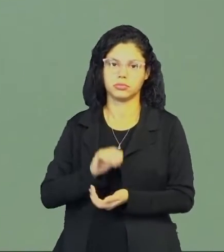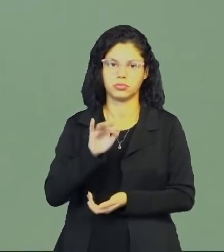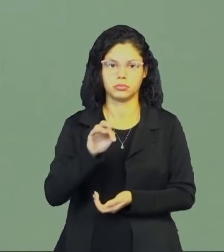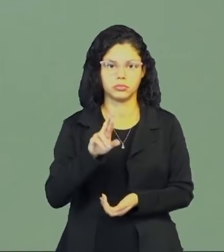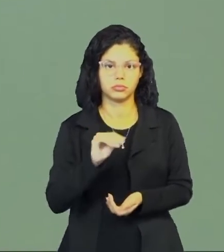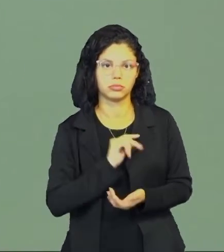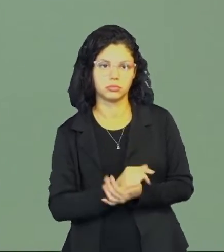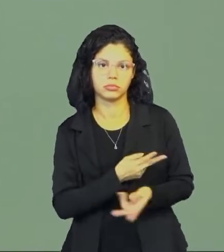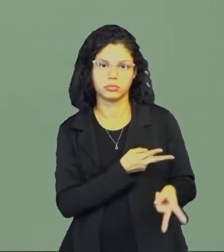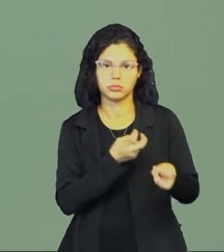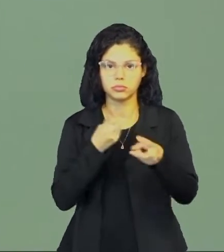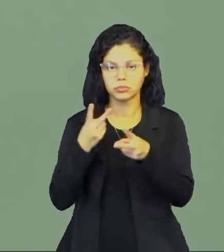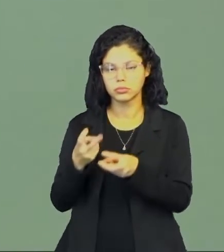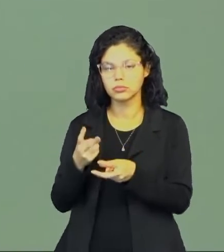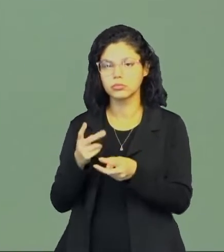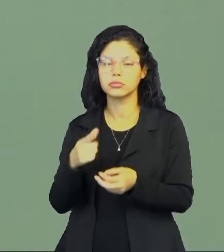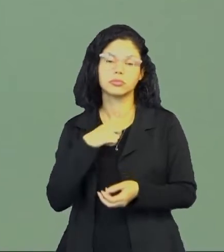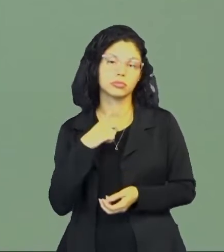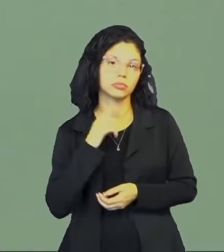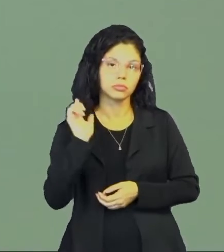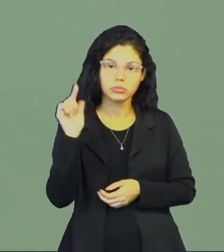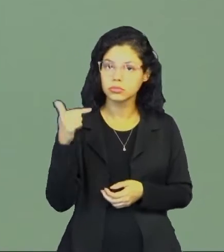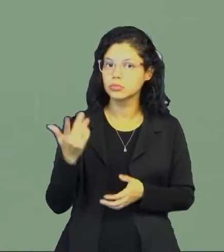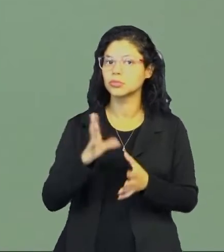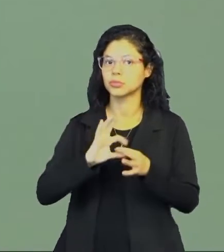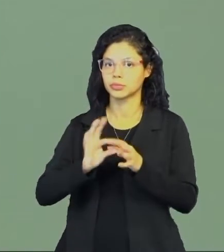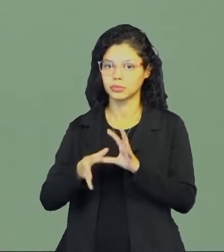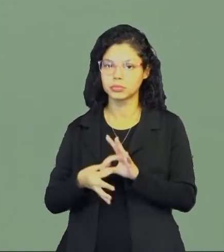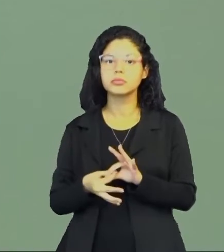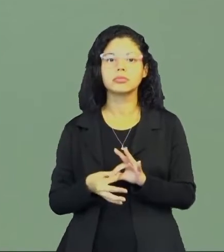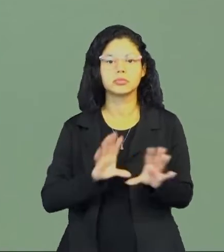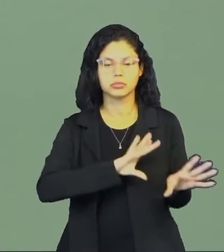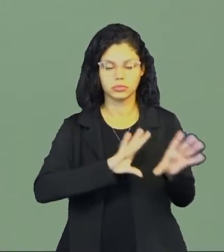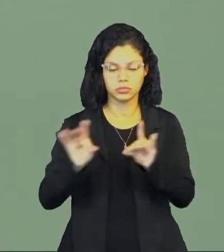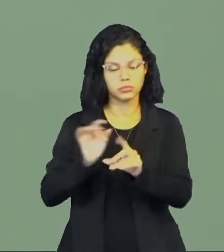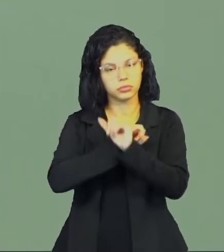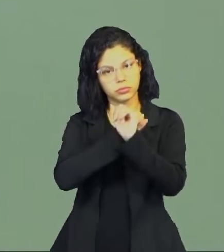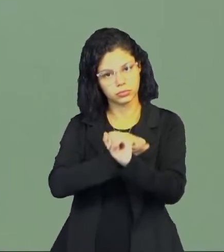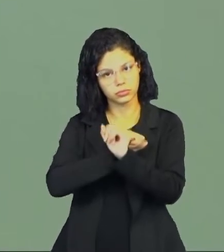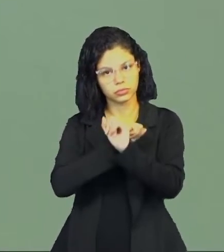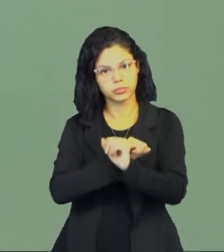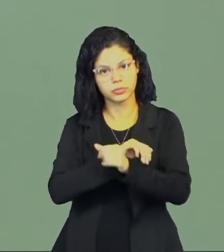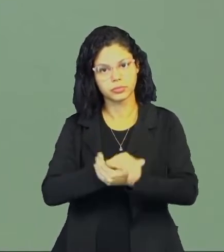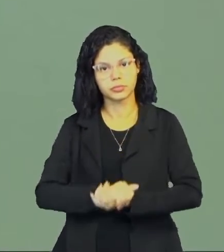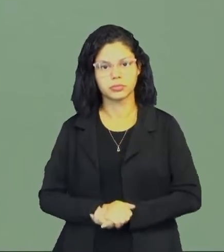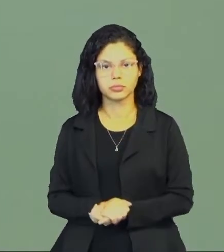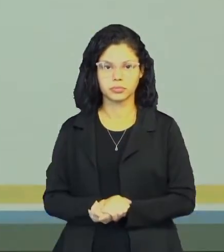Yorubá, e a gente percebe que há um outro contexto por trás dessa escravização, ok?